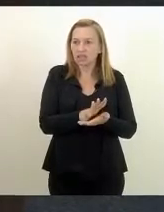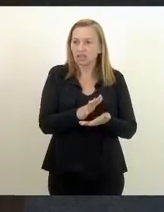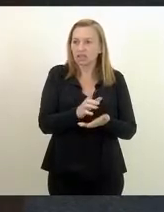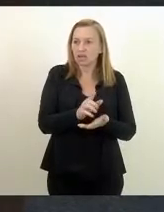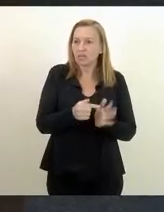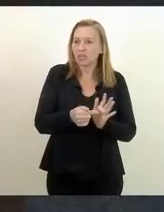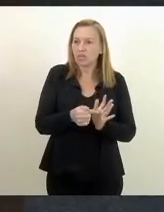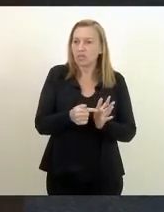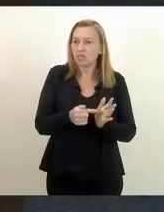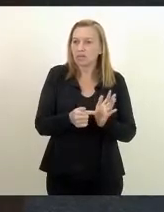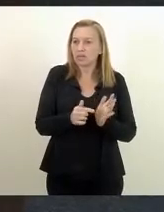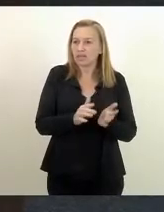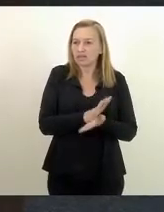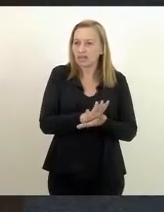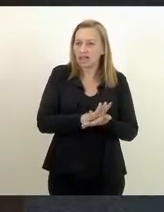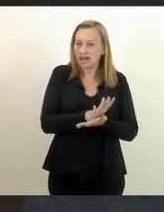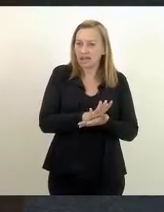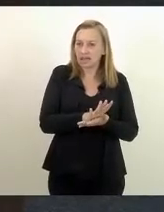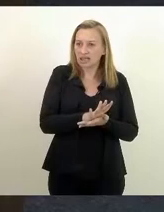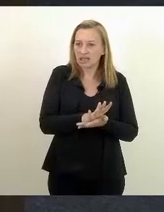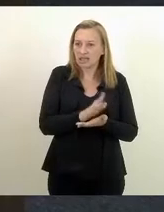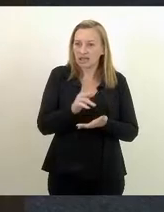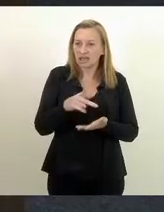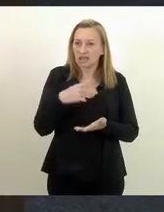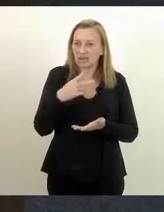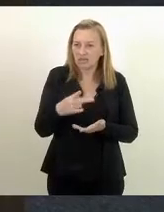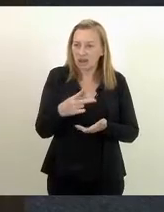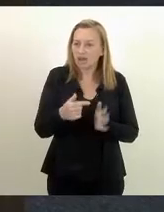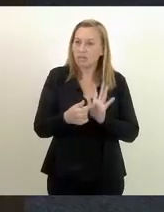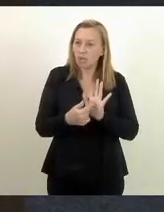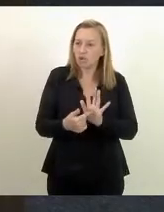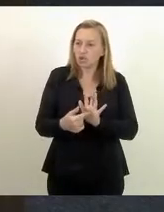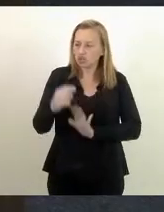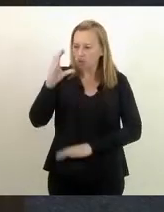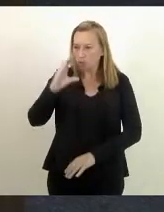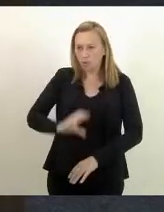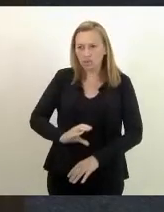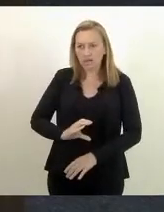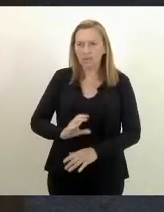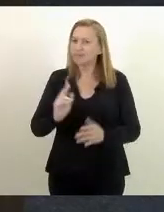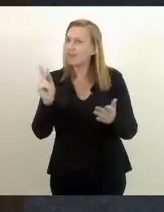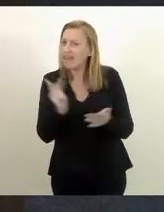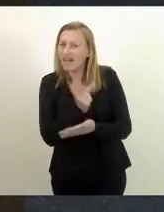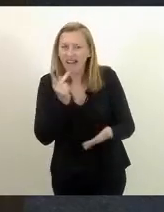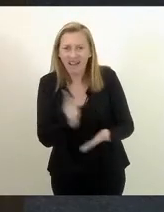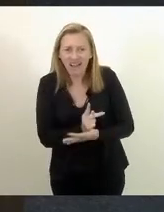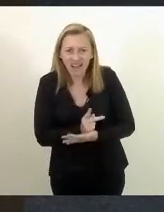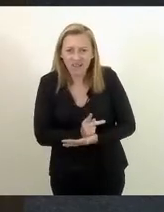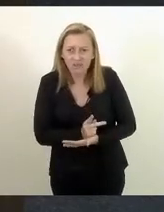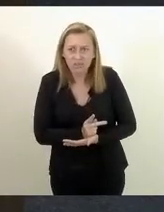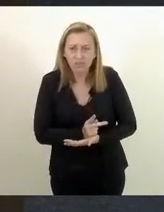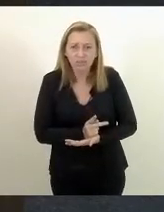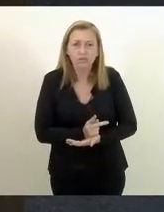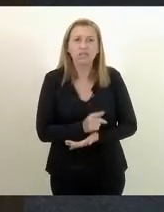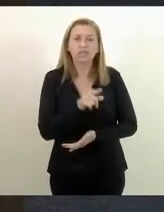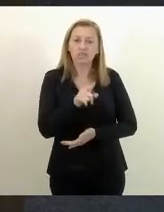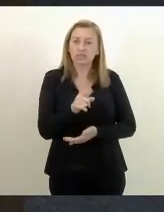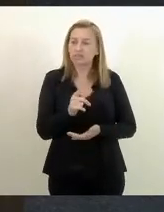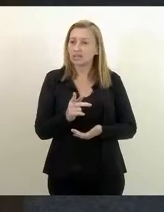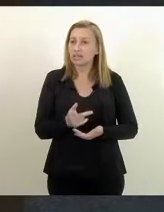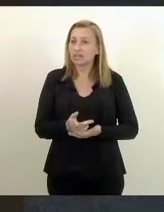à procura do seu filho desaparecido. Esse comportamento, na verdade, revitimiza